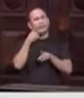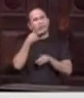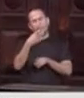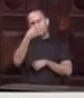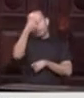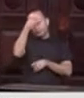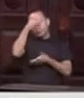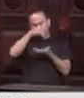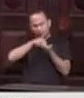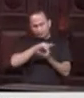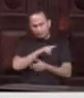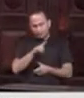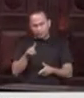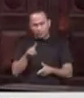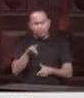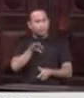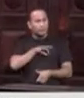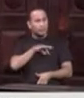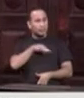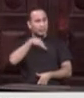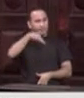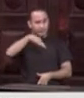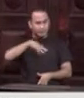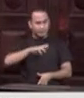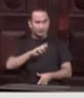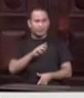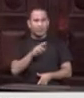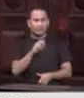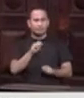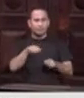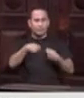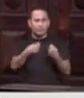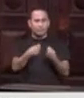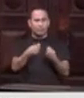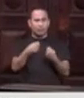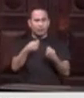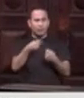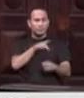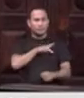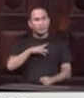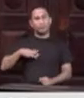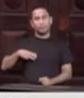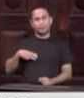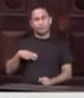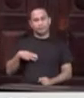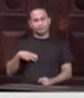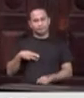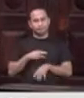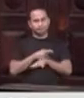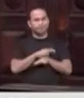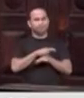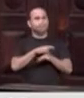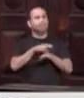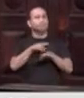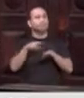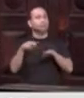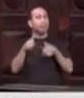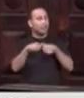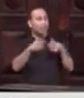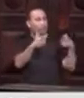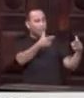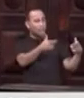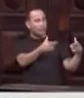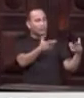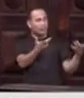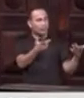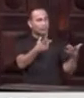memória, dos policiais militares cedidos ao Ministério Público. São vários. Estão lá no